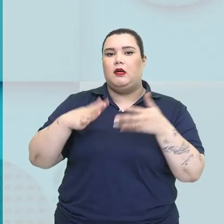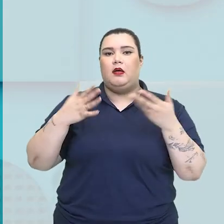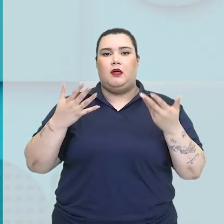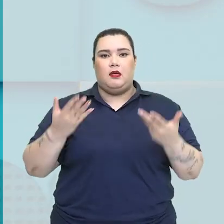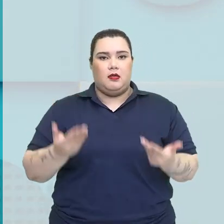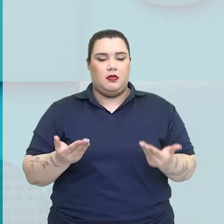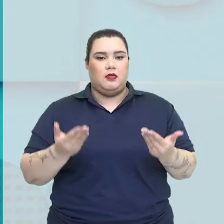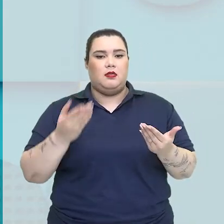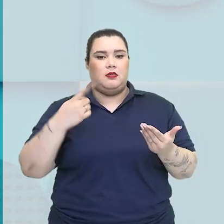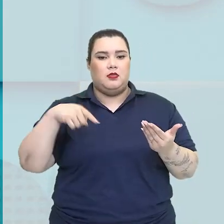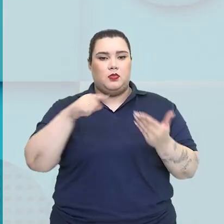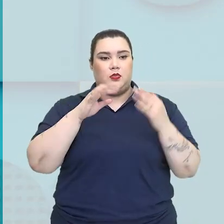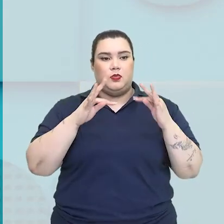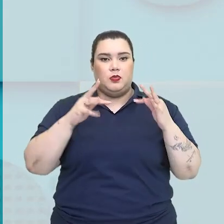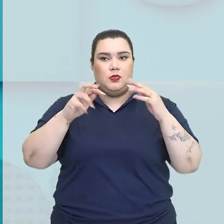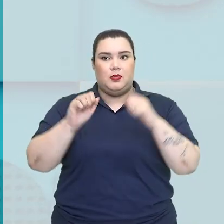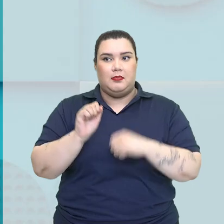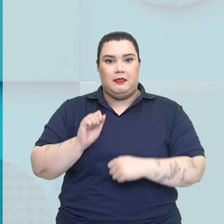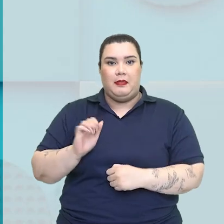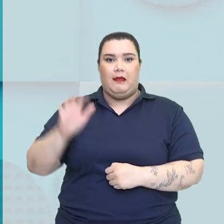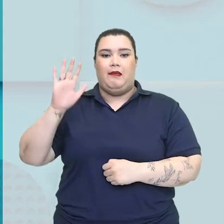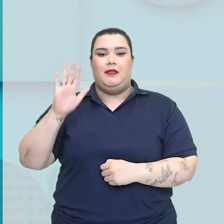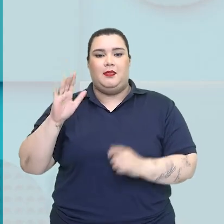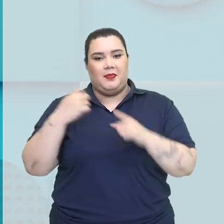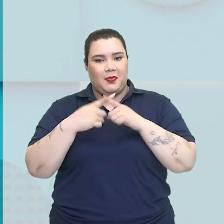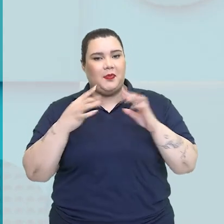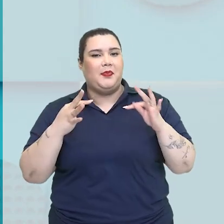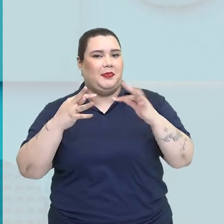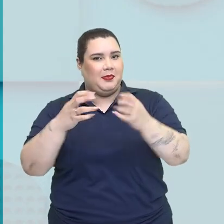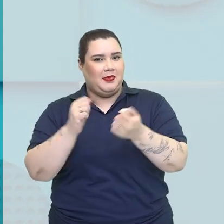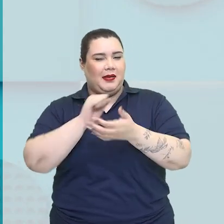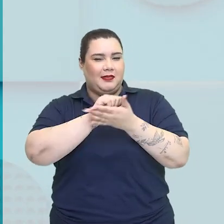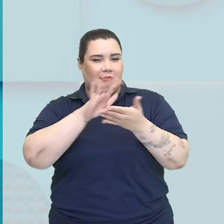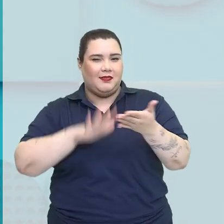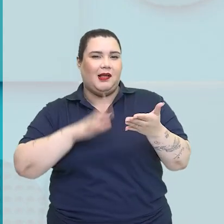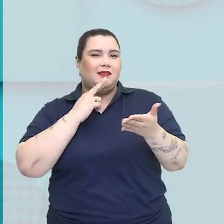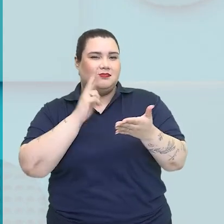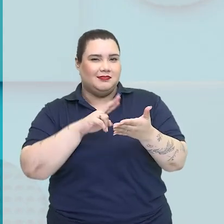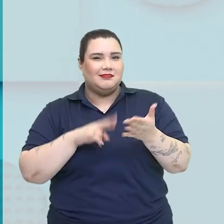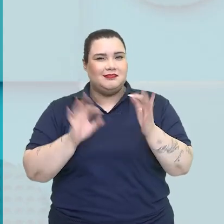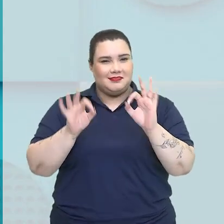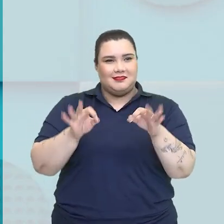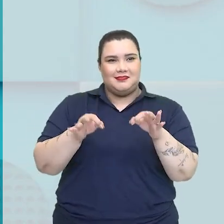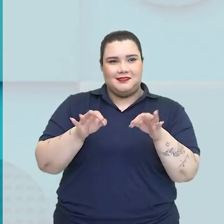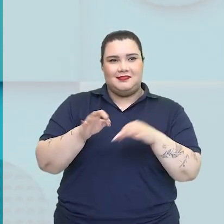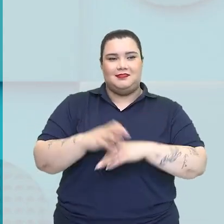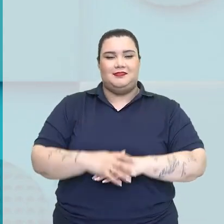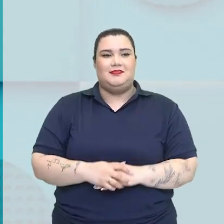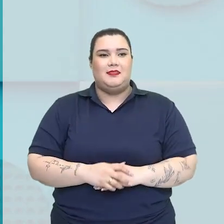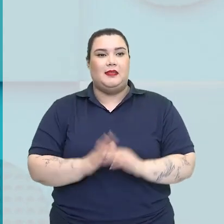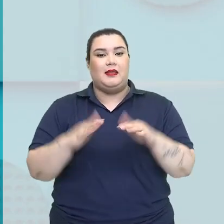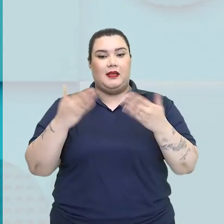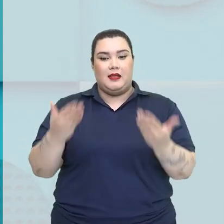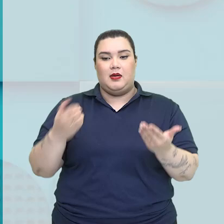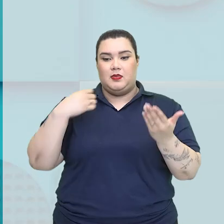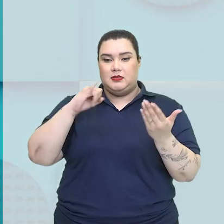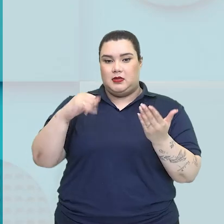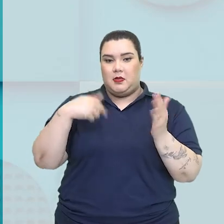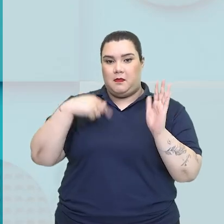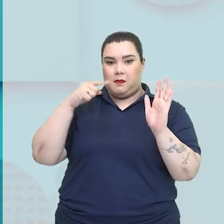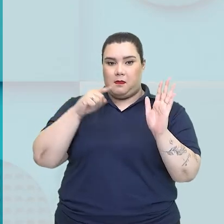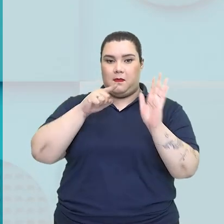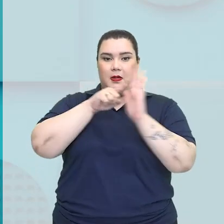aí, todos, né, levantariam a mão, porque todos fizeram, né? Então, quando eu faço essa